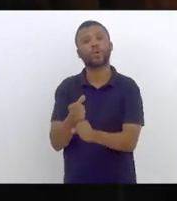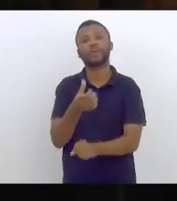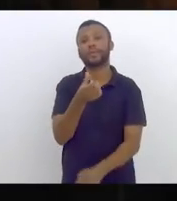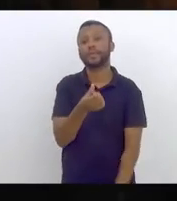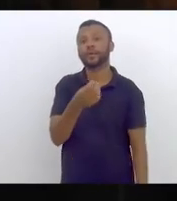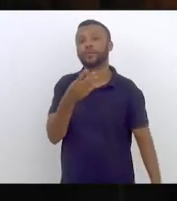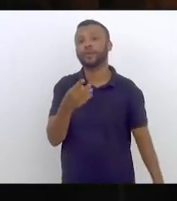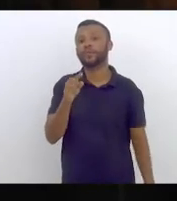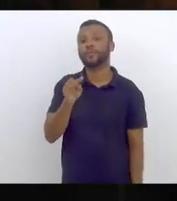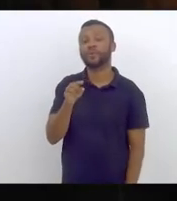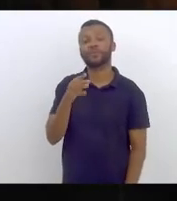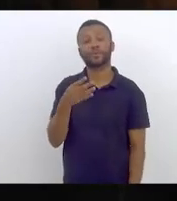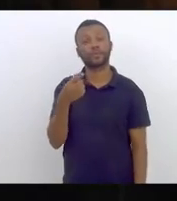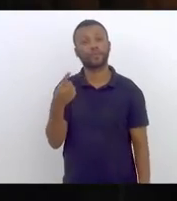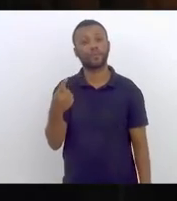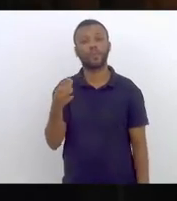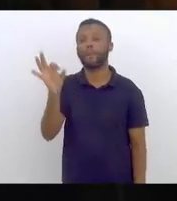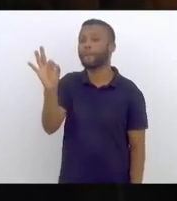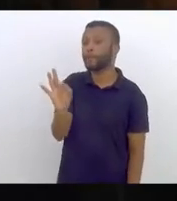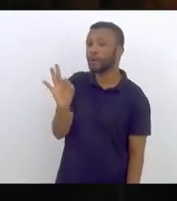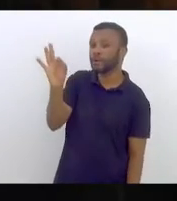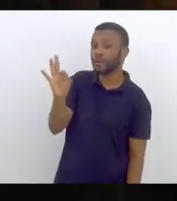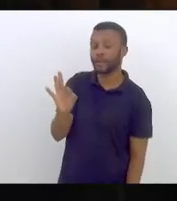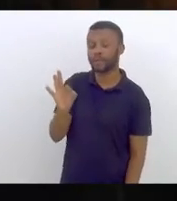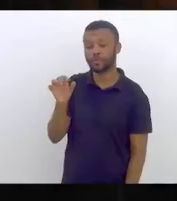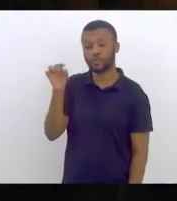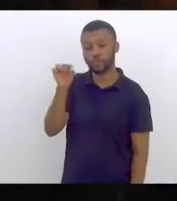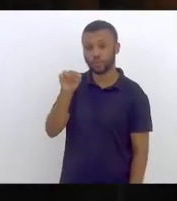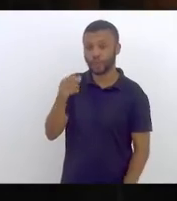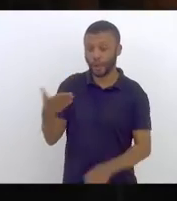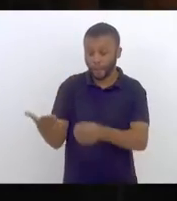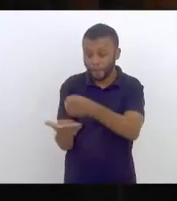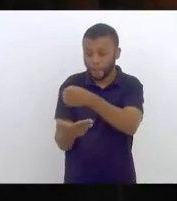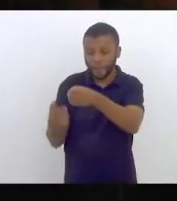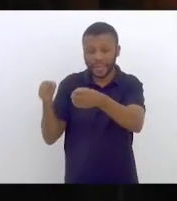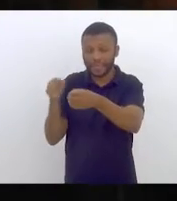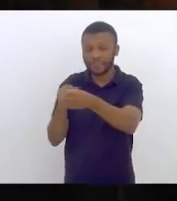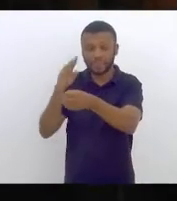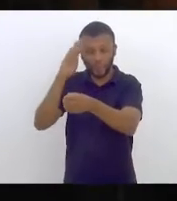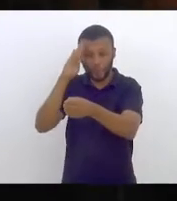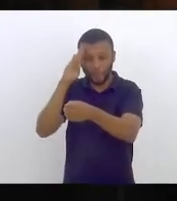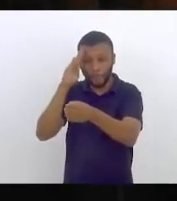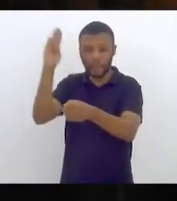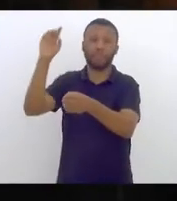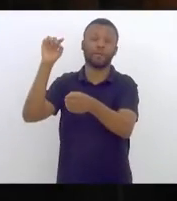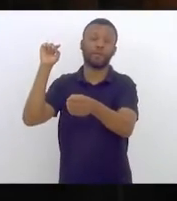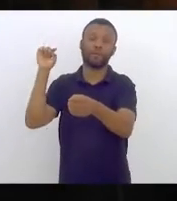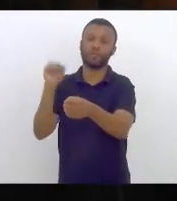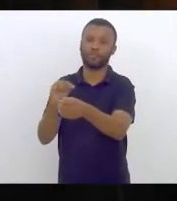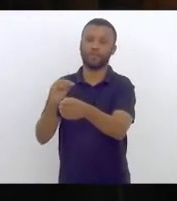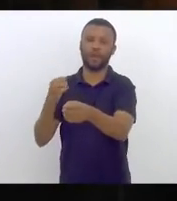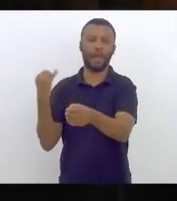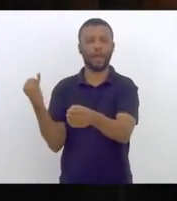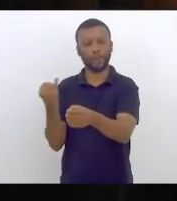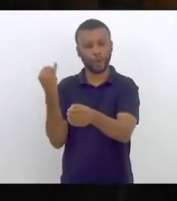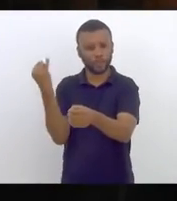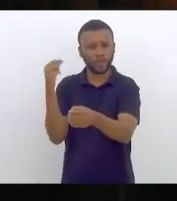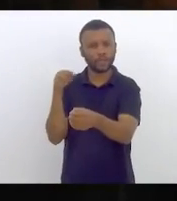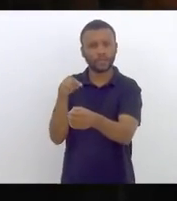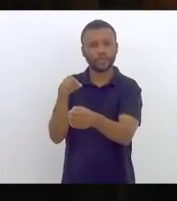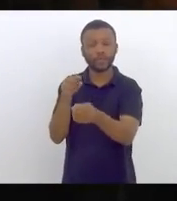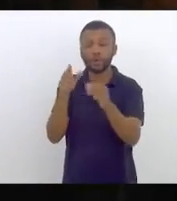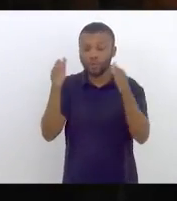64,41% daquilo que é mais ordinário e importante com relação